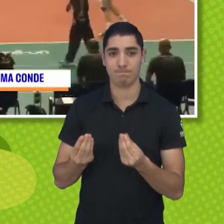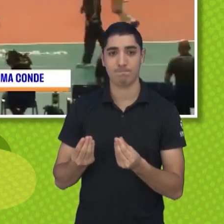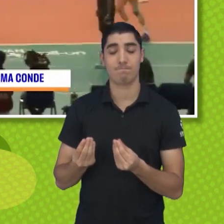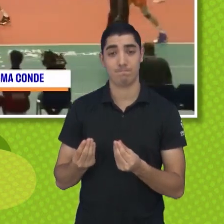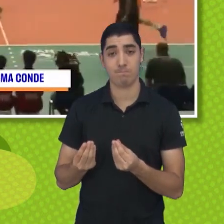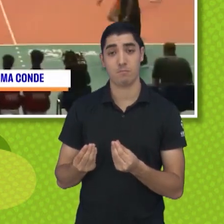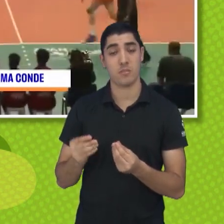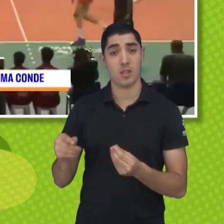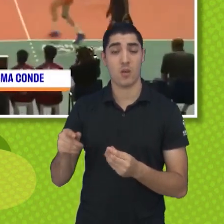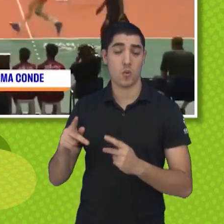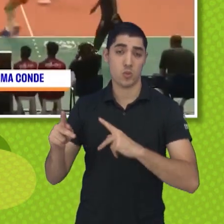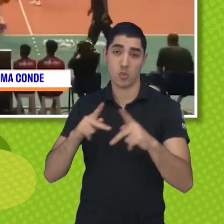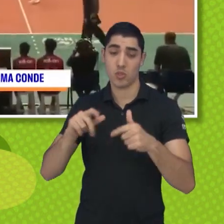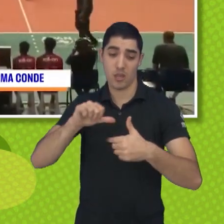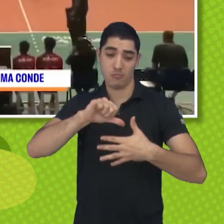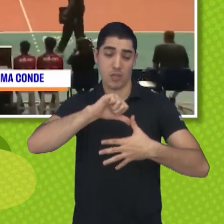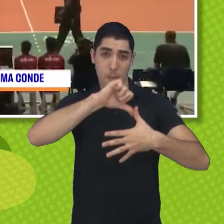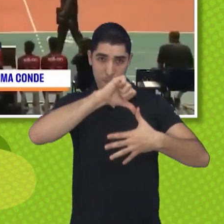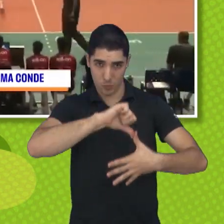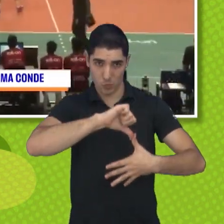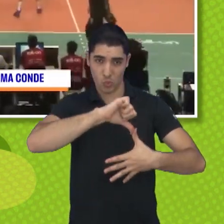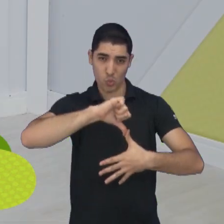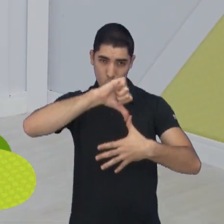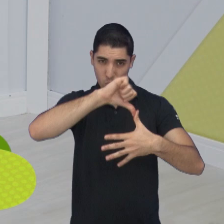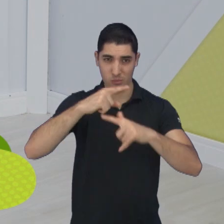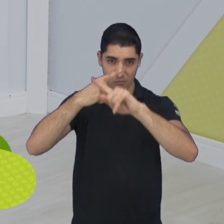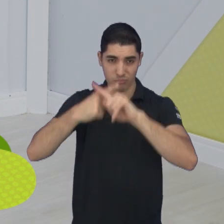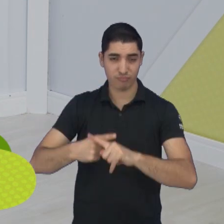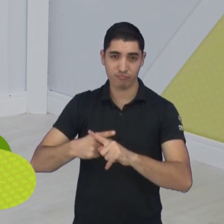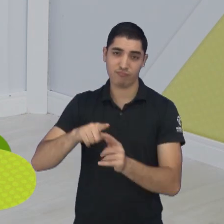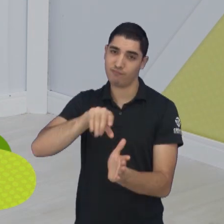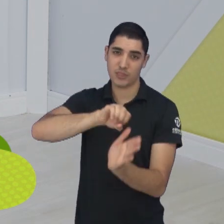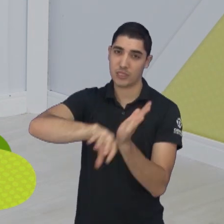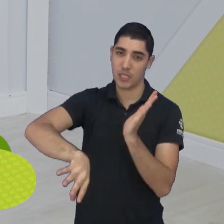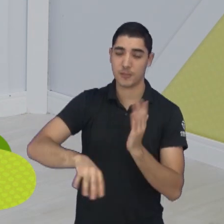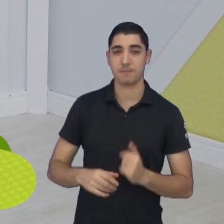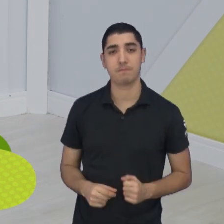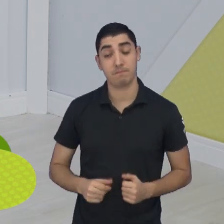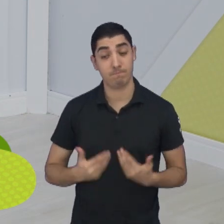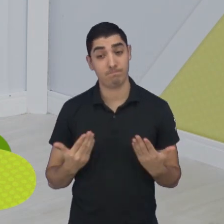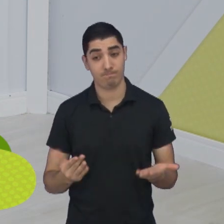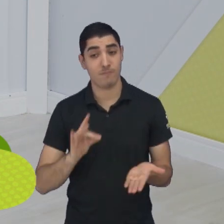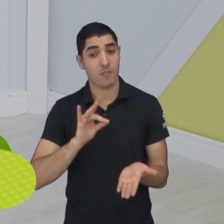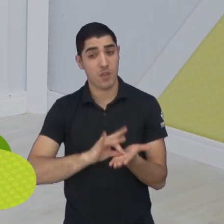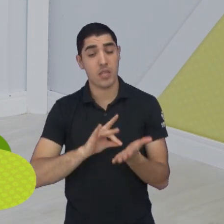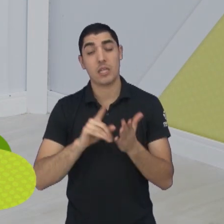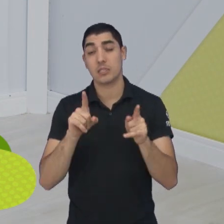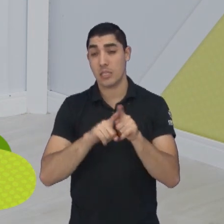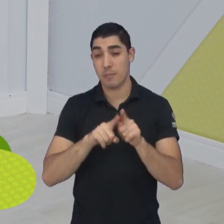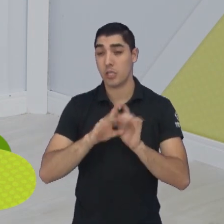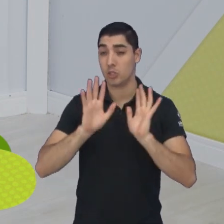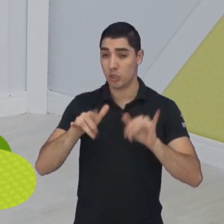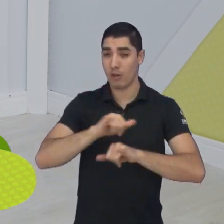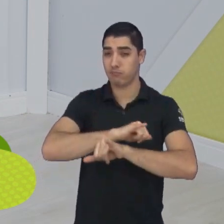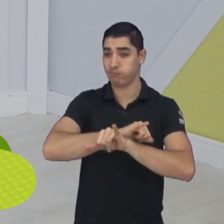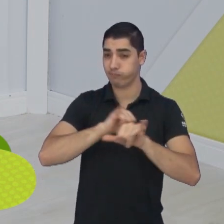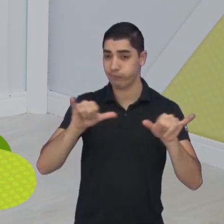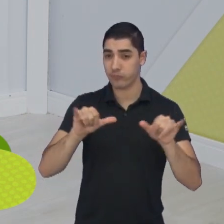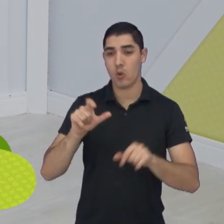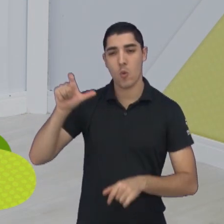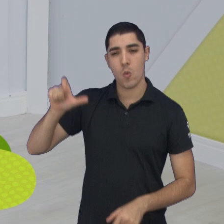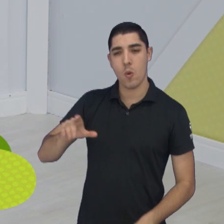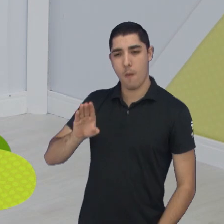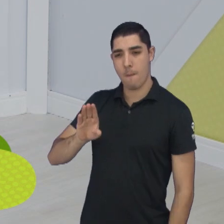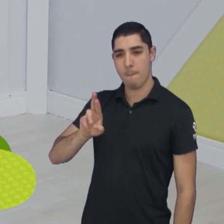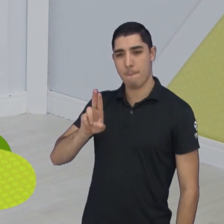do Sul-Americano e do Mundial também. Pois é, e também, queira ou não, coincide aí com as informações que chegam, né? O Bruno Voloc, que é